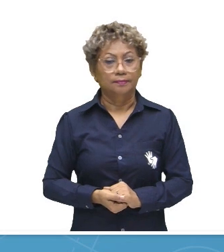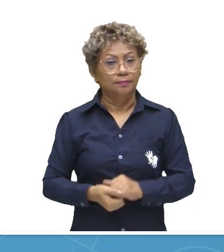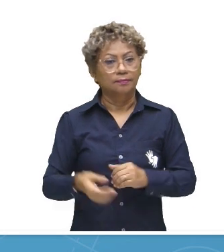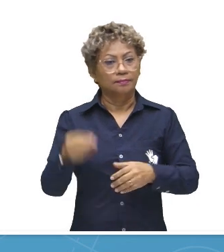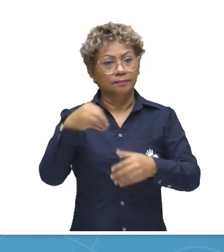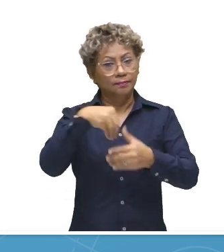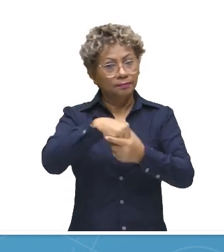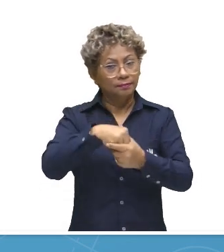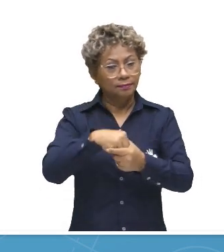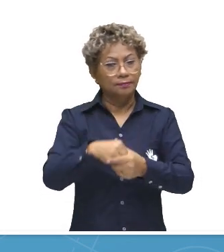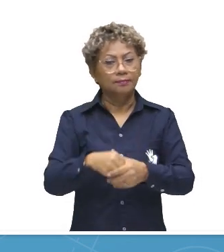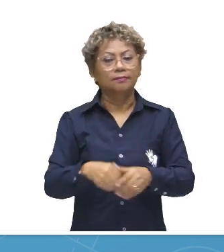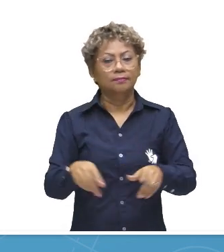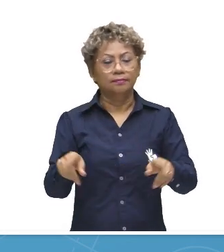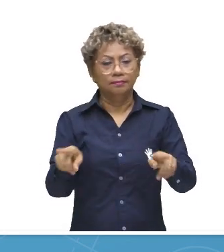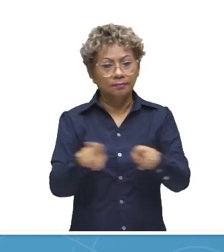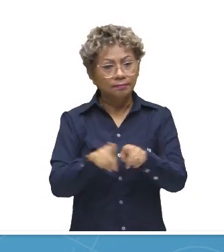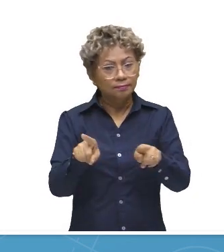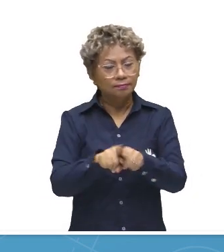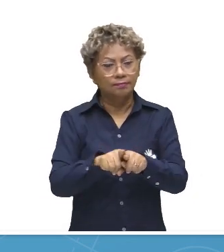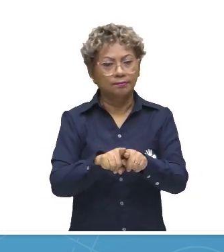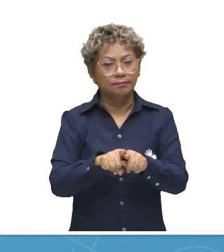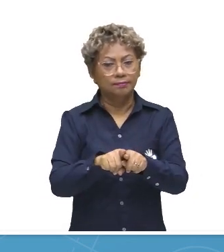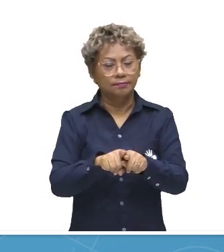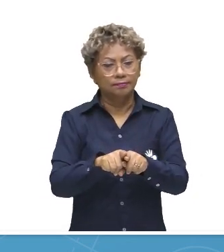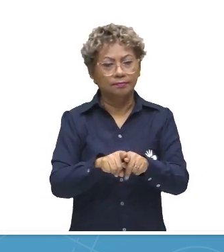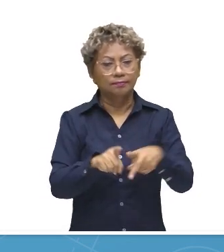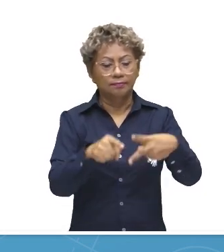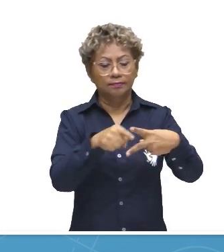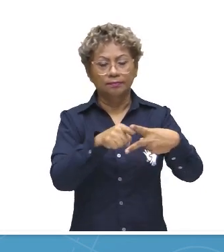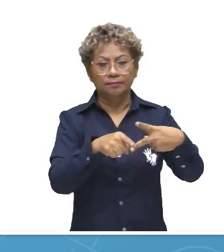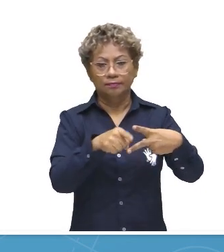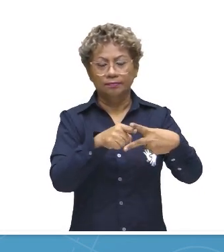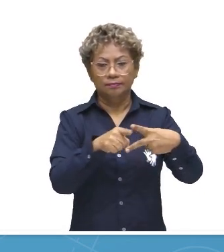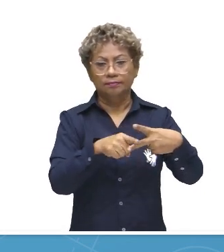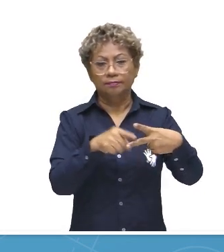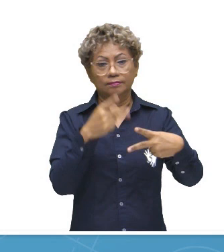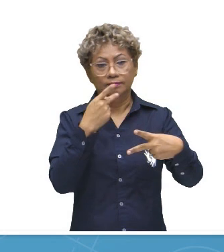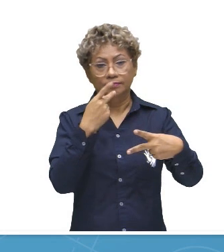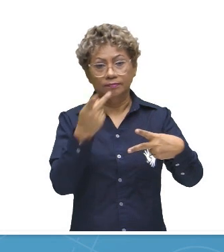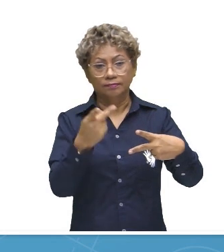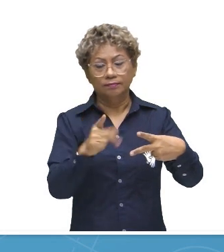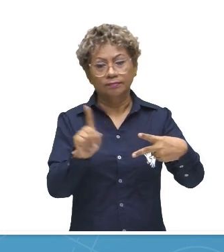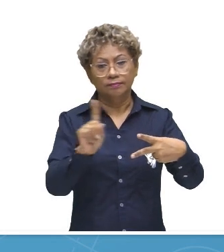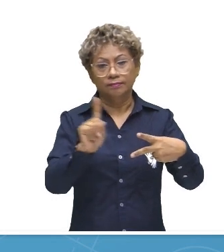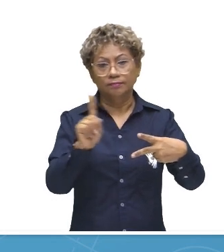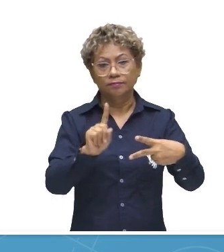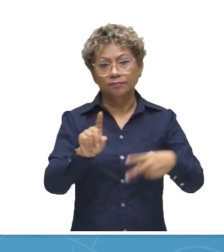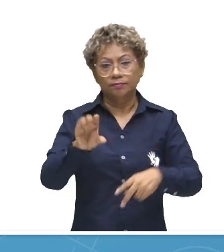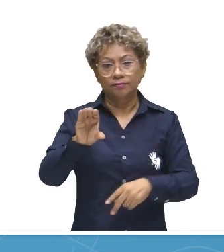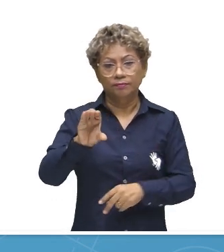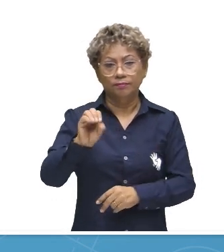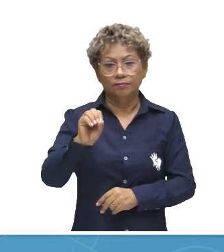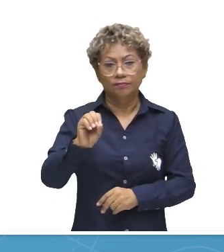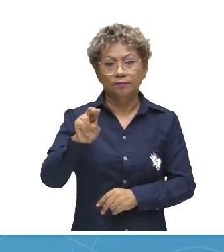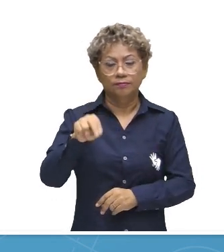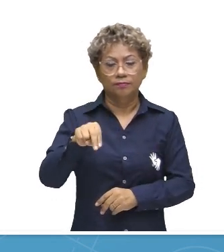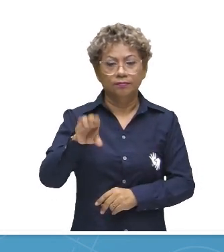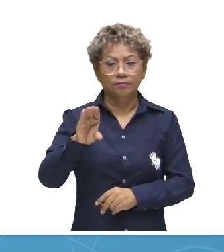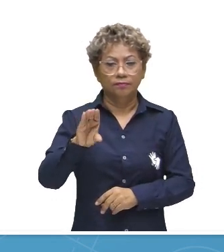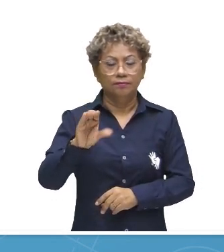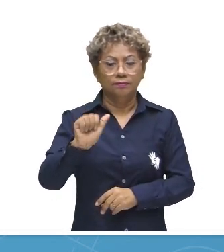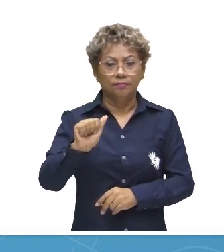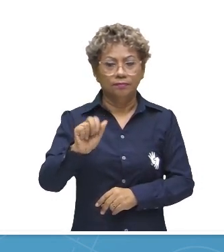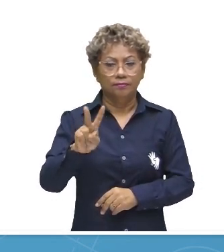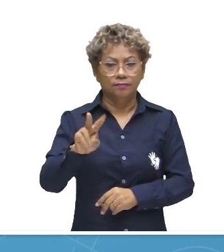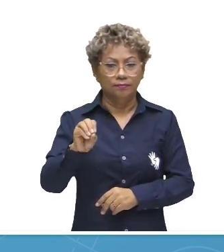nós dizemos então que o polígono ele não será convexo. Outra coisa importante. Se